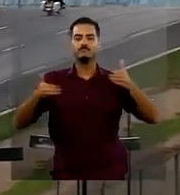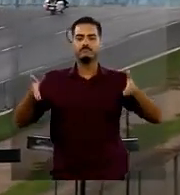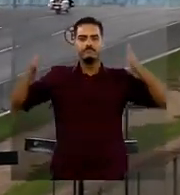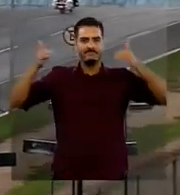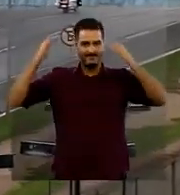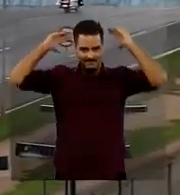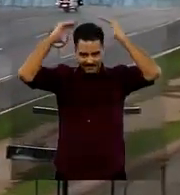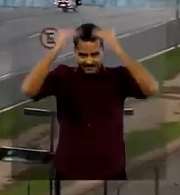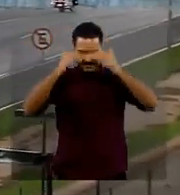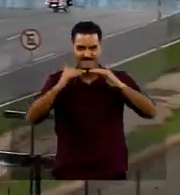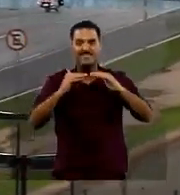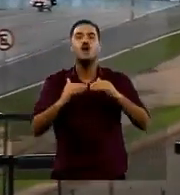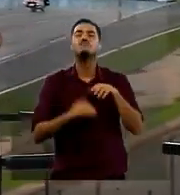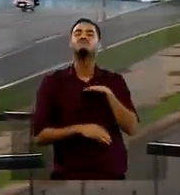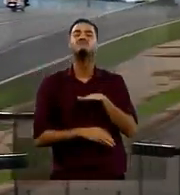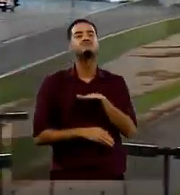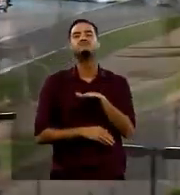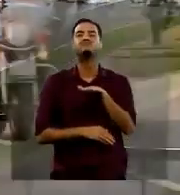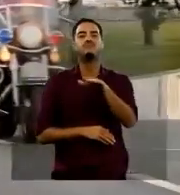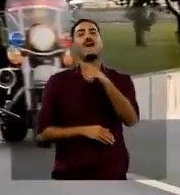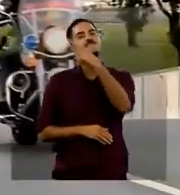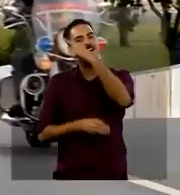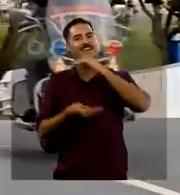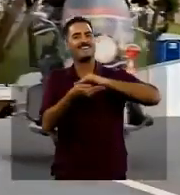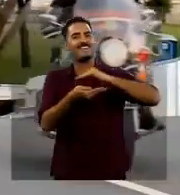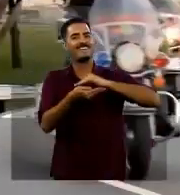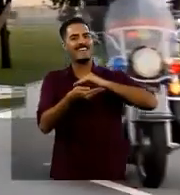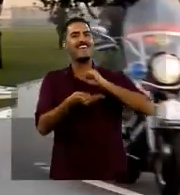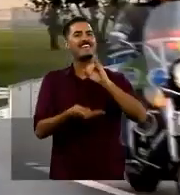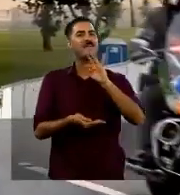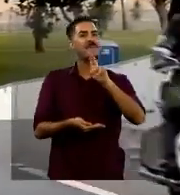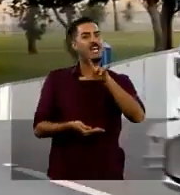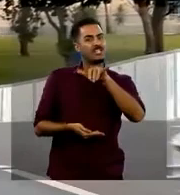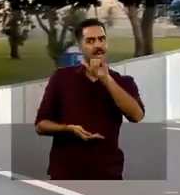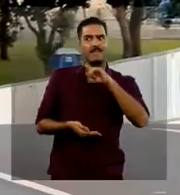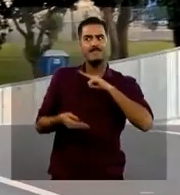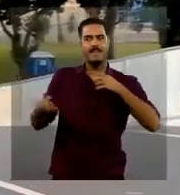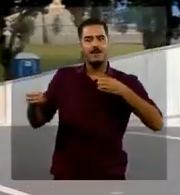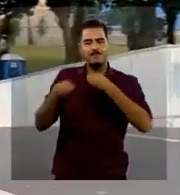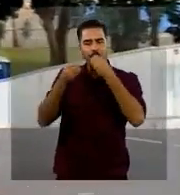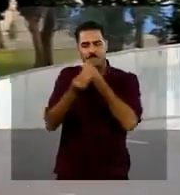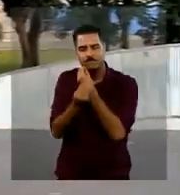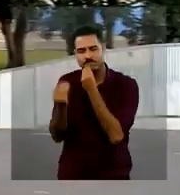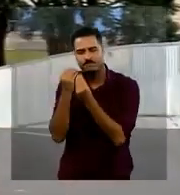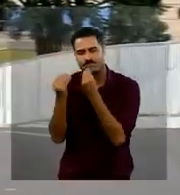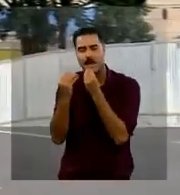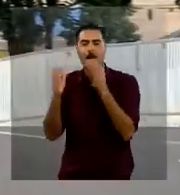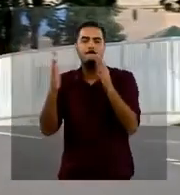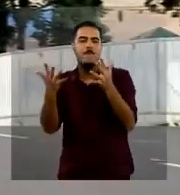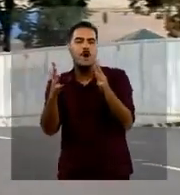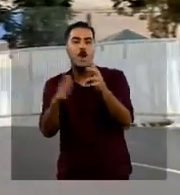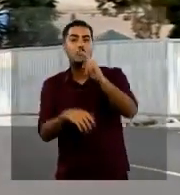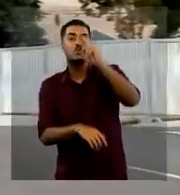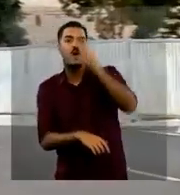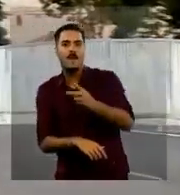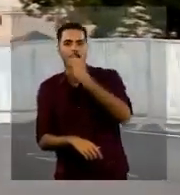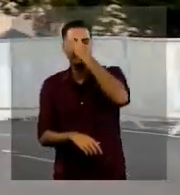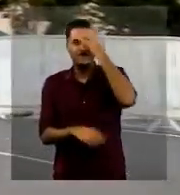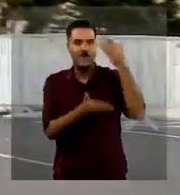Itamaraty, onde vai oferecer um coquetel a cerca de 2.000 pessoas que foram convidadas para